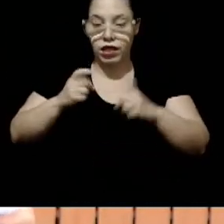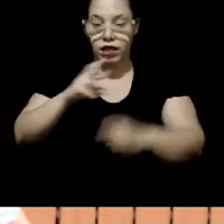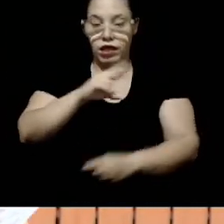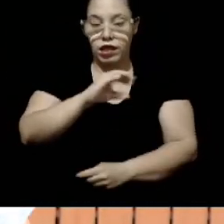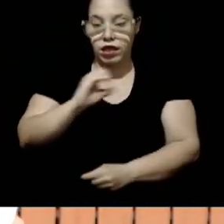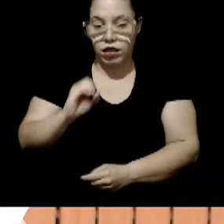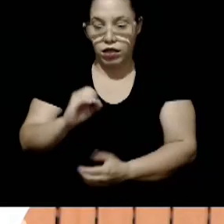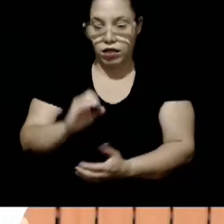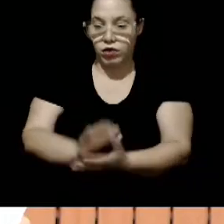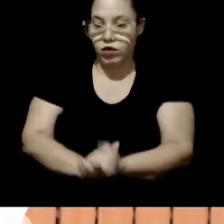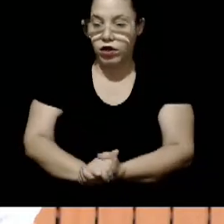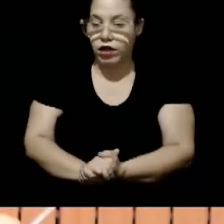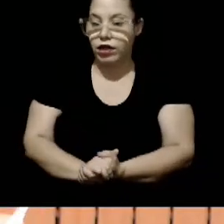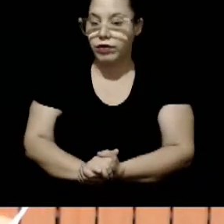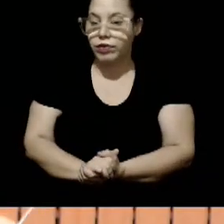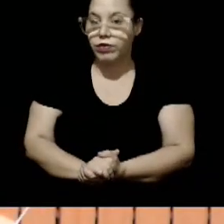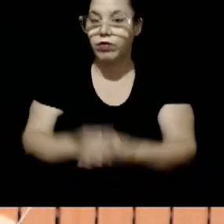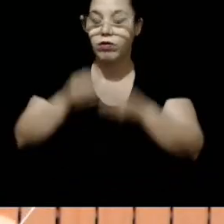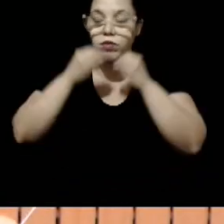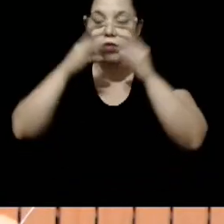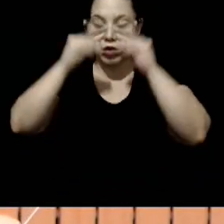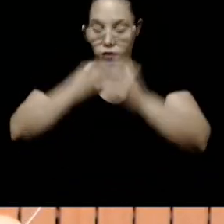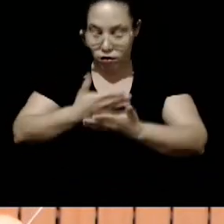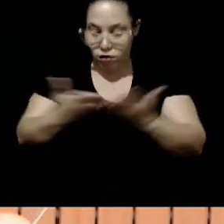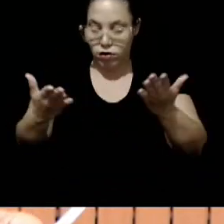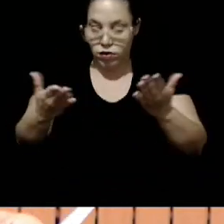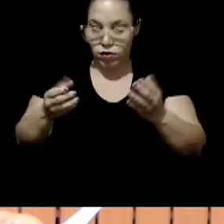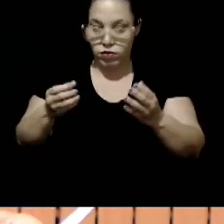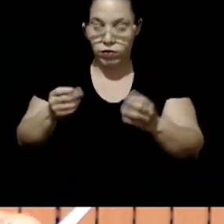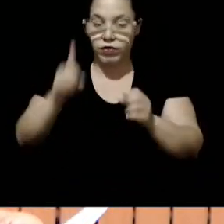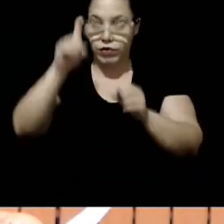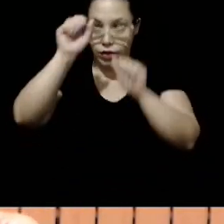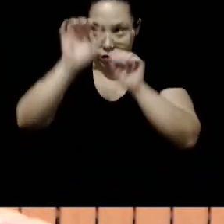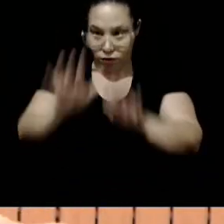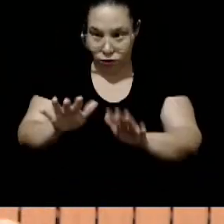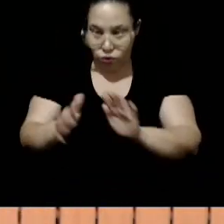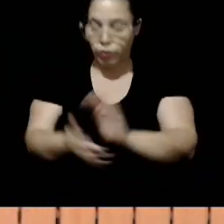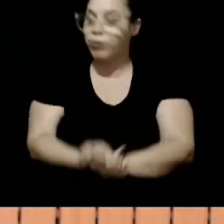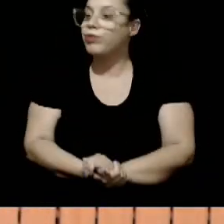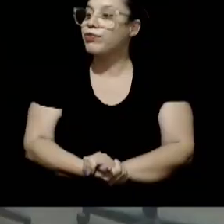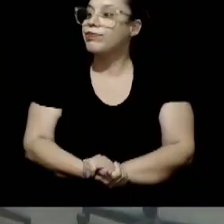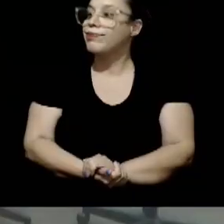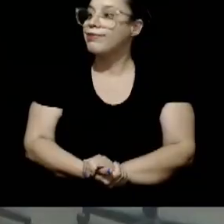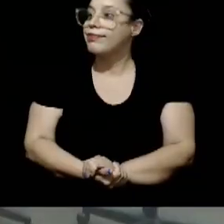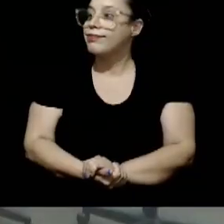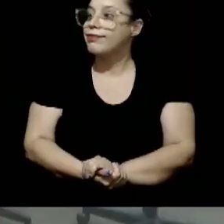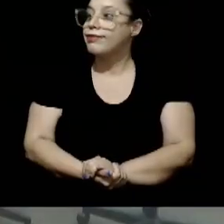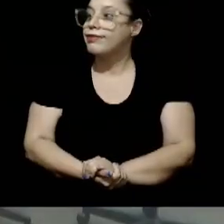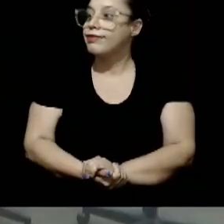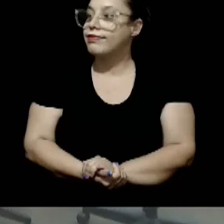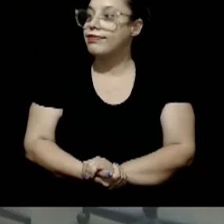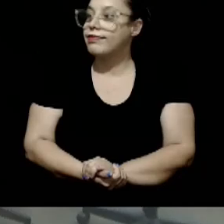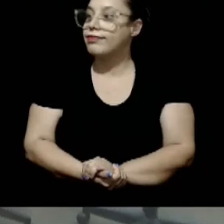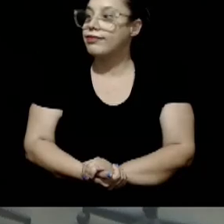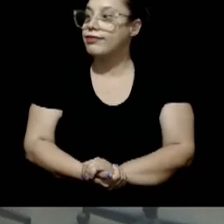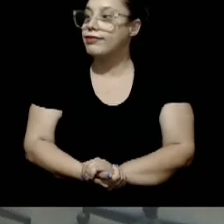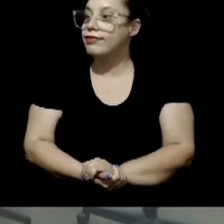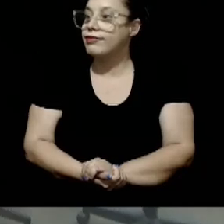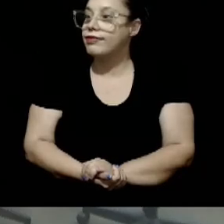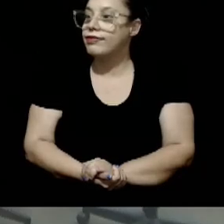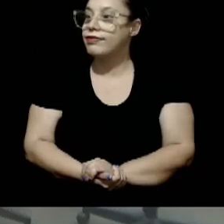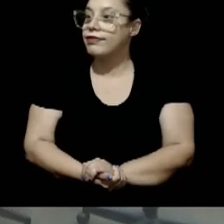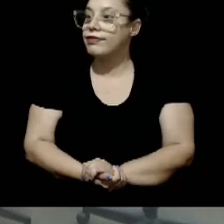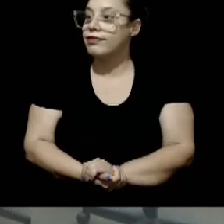reunião ordinária Uma boa noite a todos Fiquem todos com Deus Zé boa sorte para nós